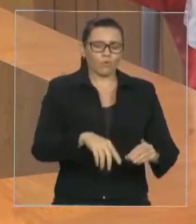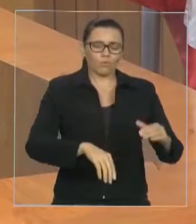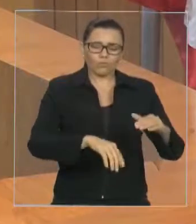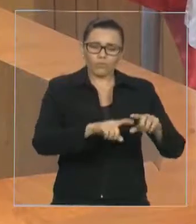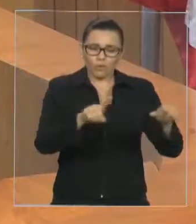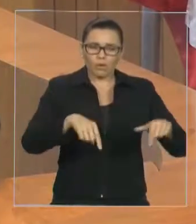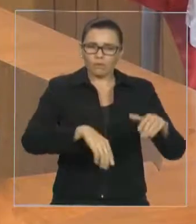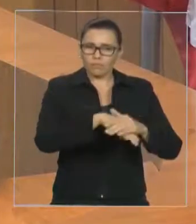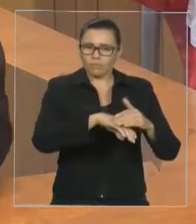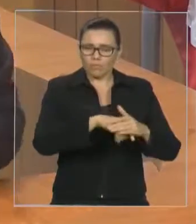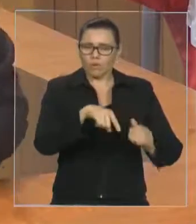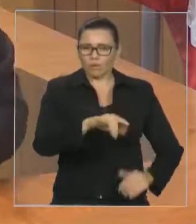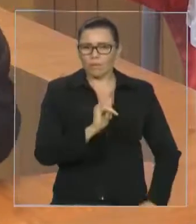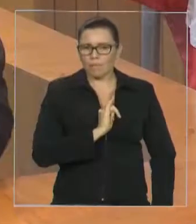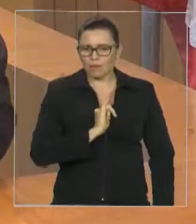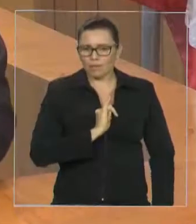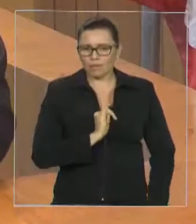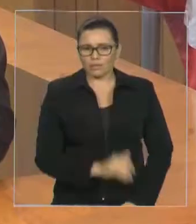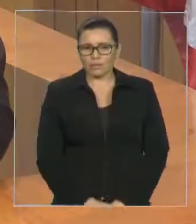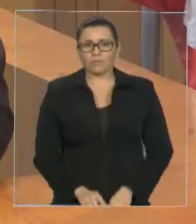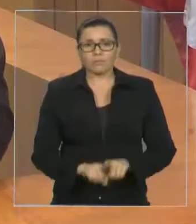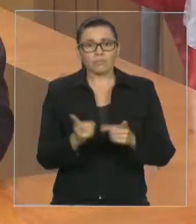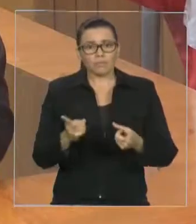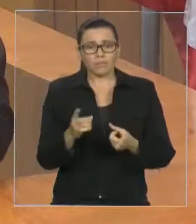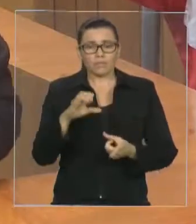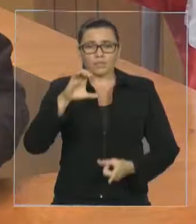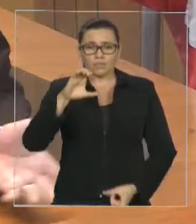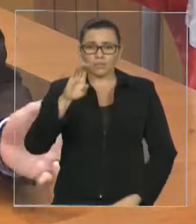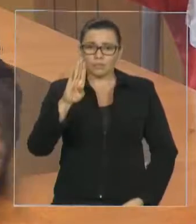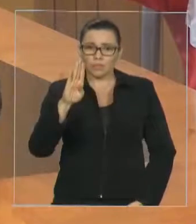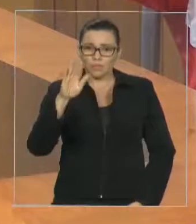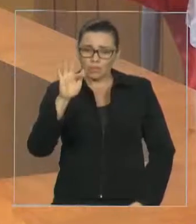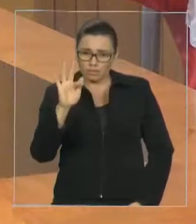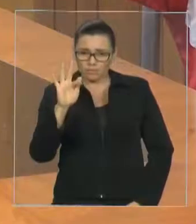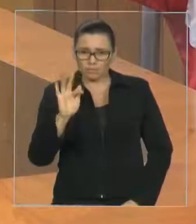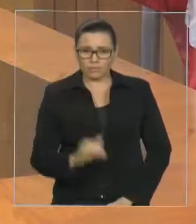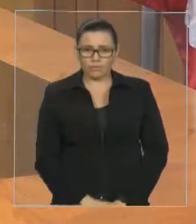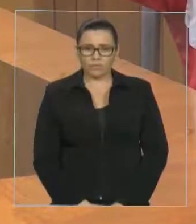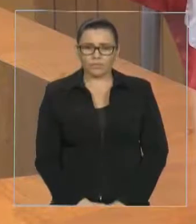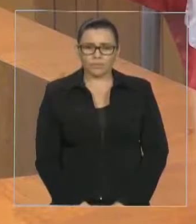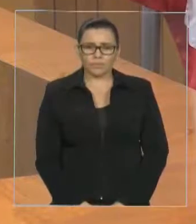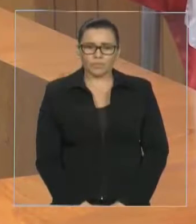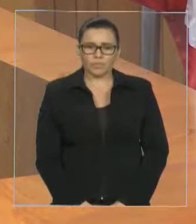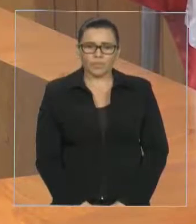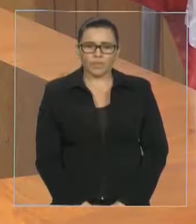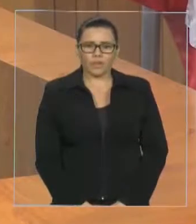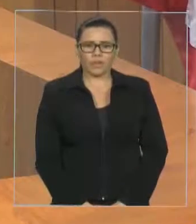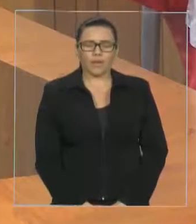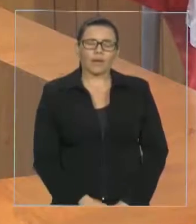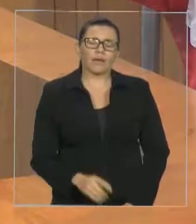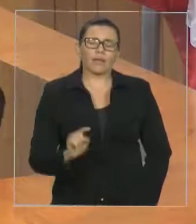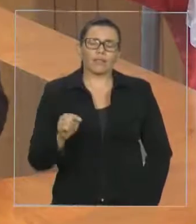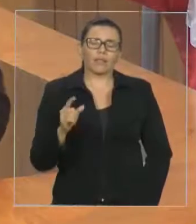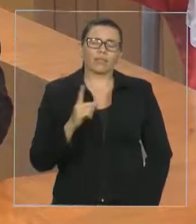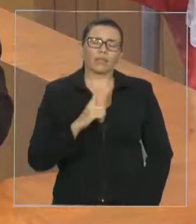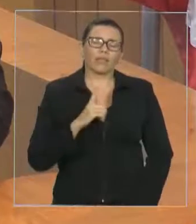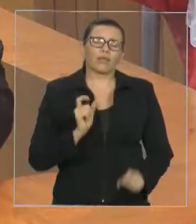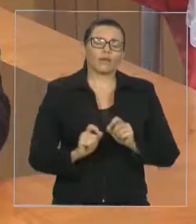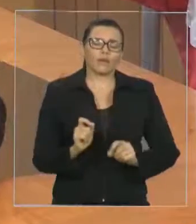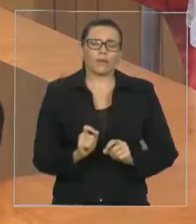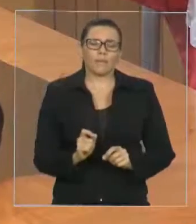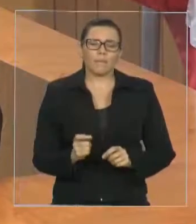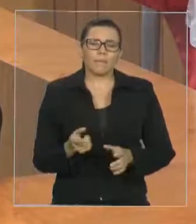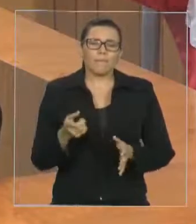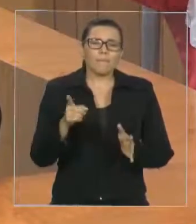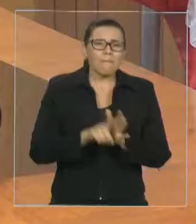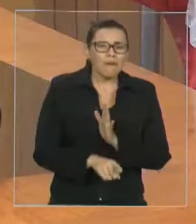da CBF em estádios de disputa do campeonato, é menos de 1000 torcedores sentados. E por